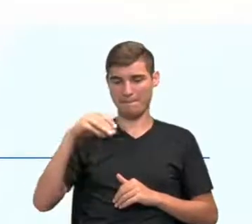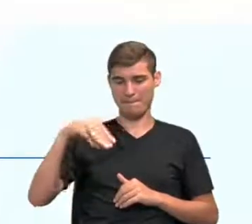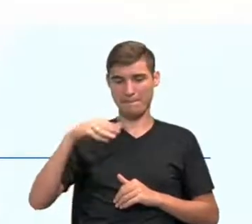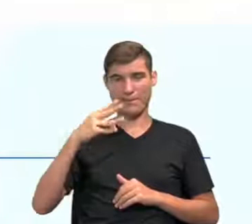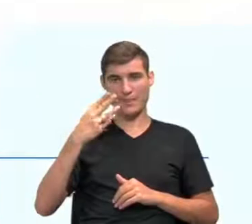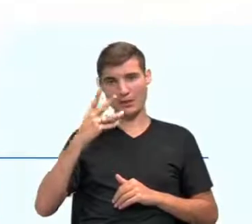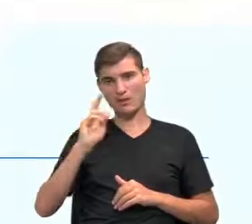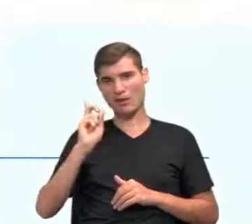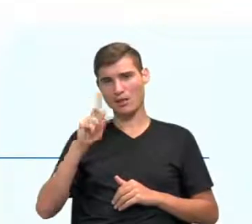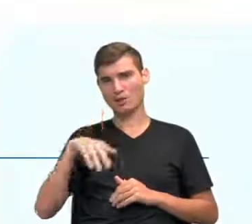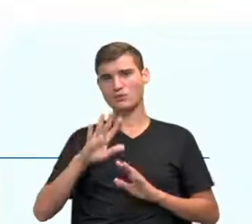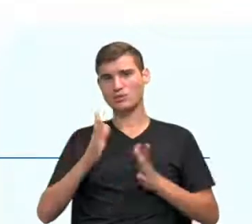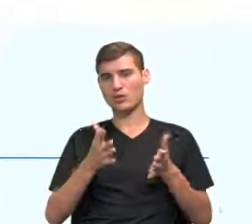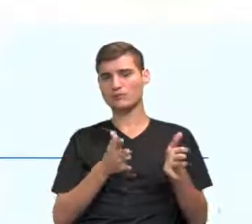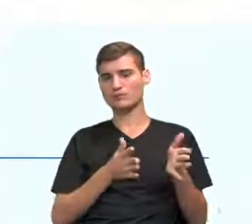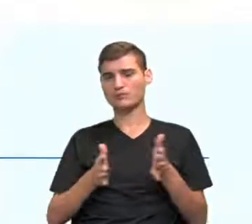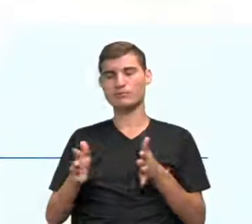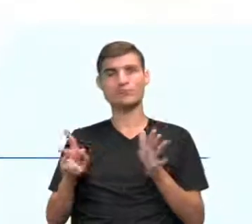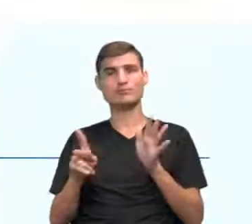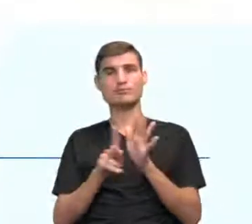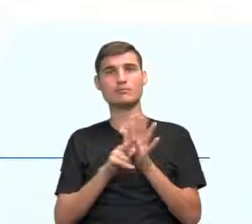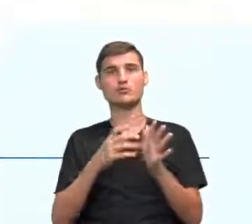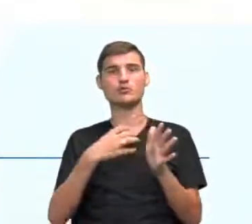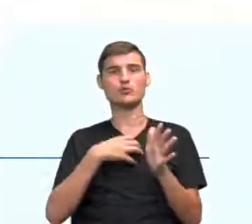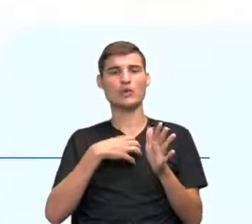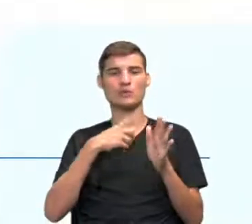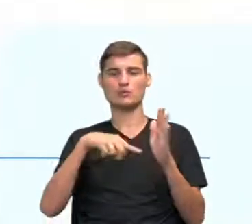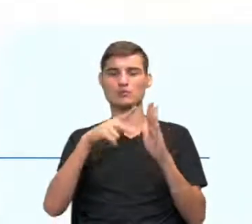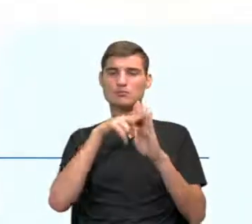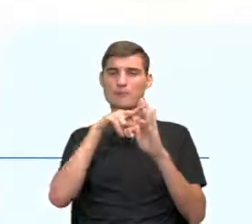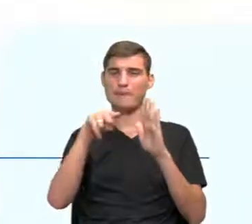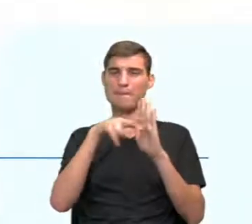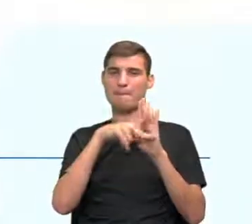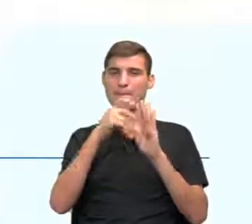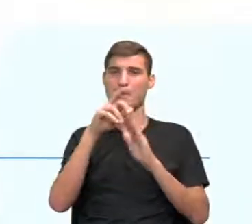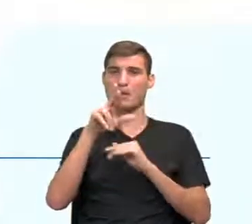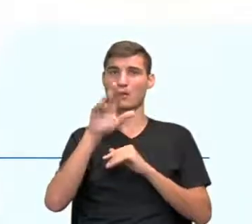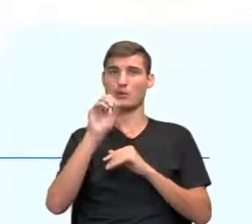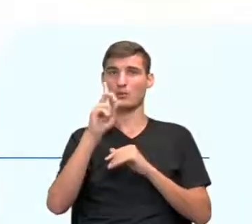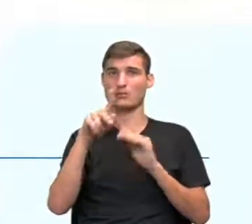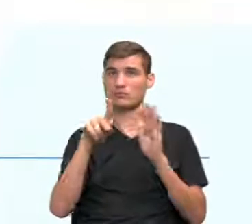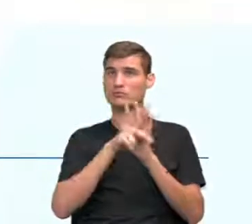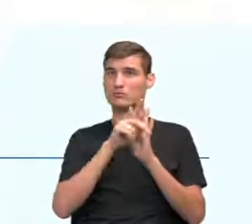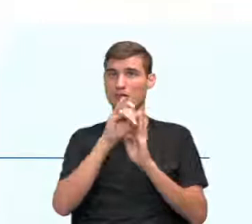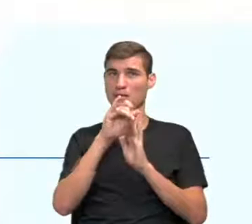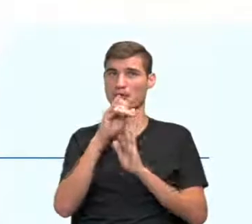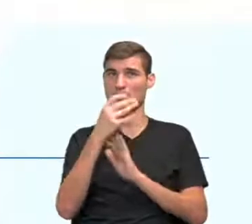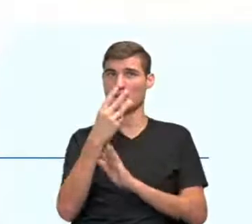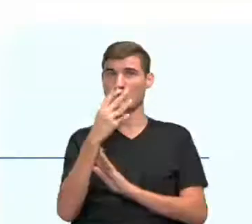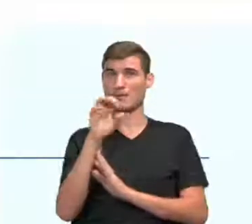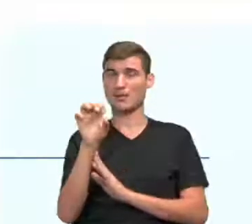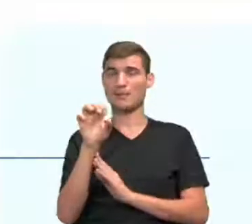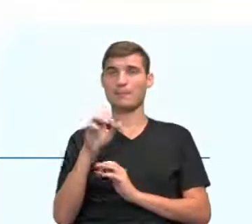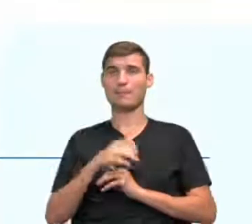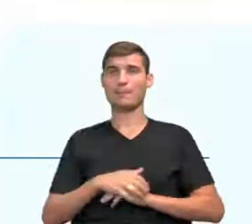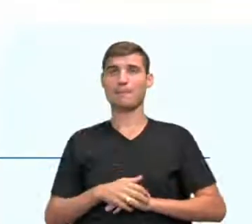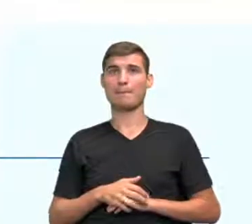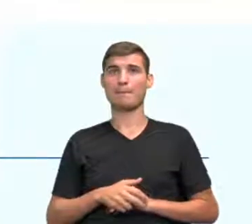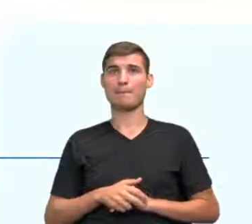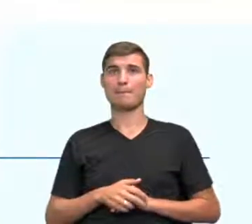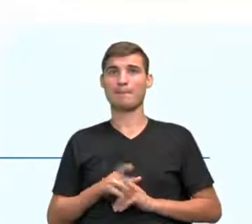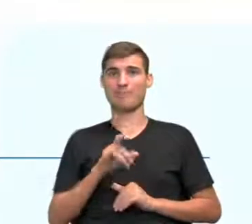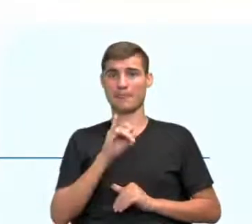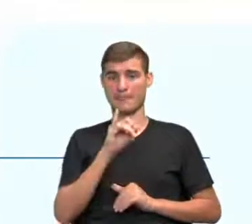é um processo desse padrão I3E. E a multiplicação, só para a gente saber, esse padrão I3E também